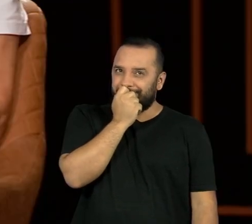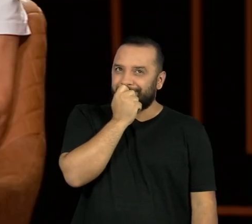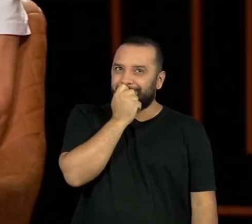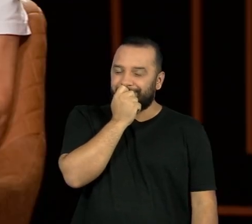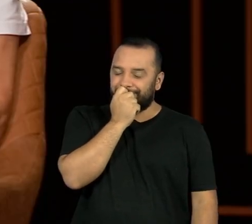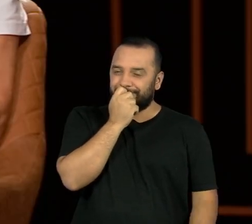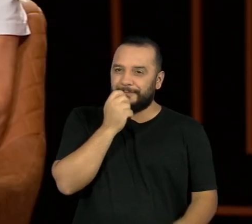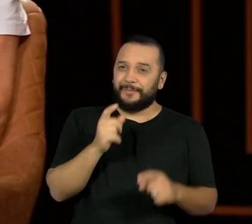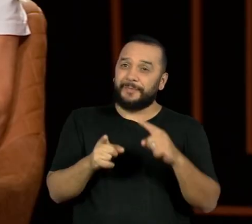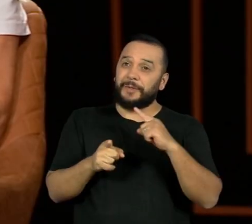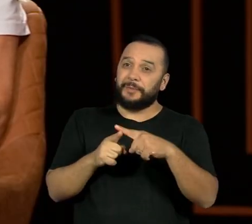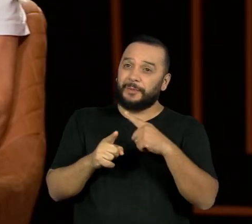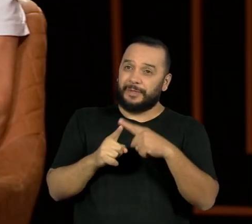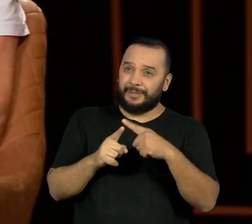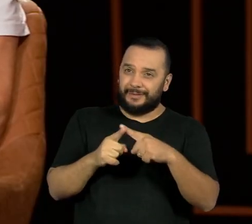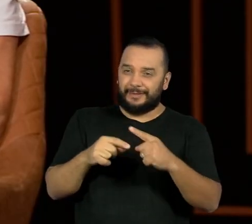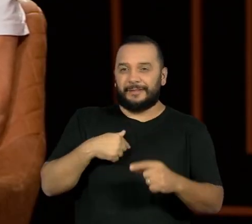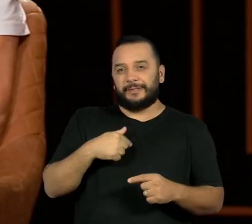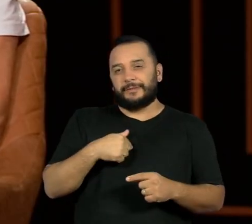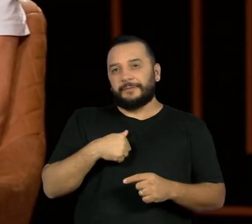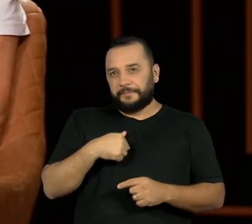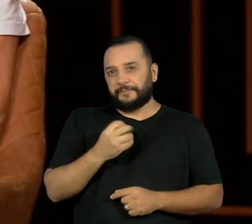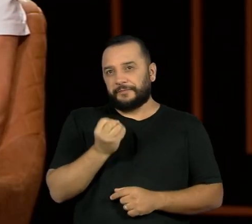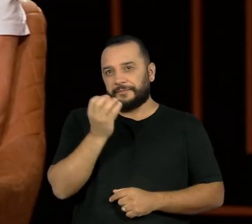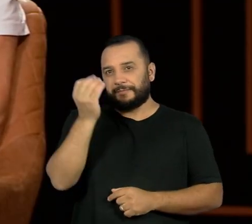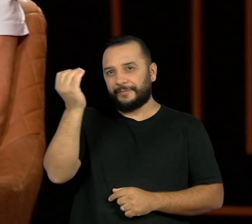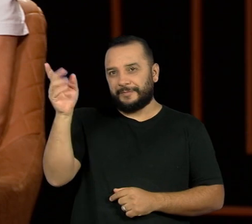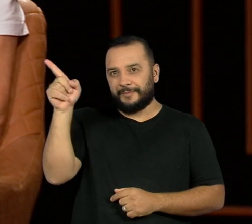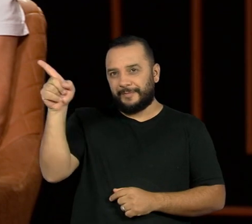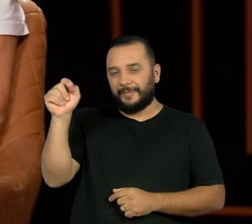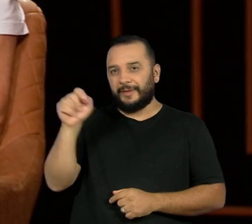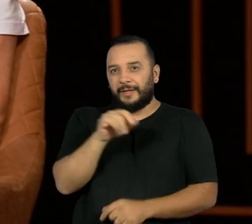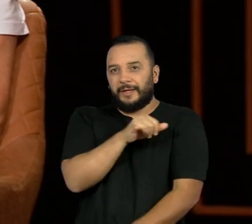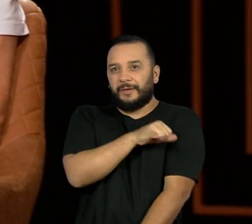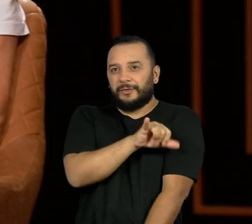Porque eu estava no Rio de Janeiro com ele e